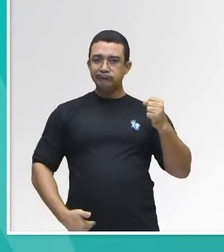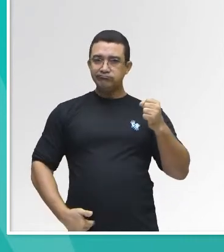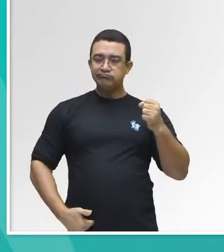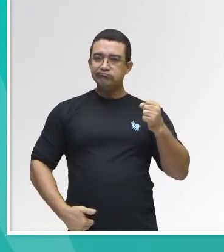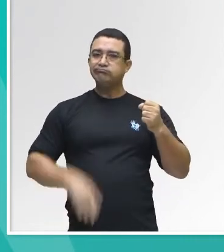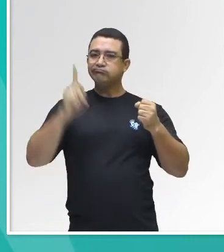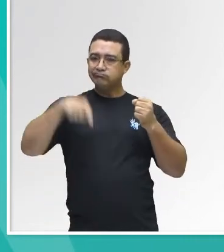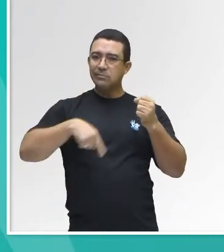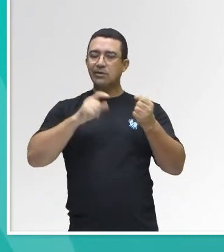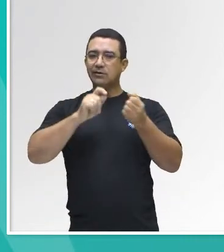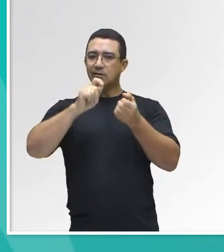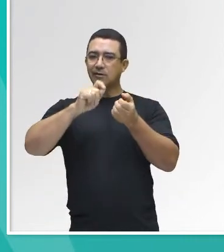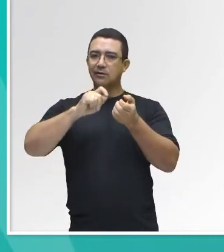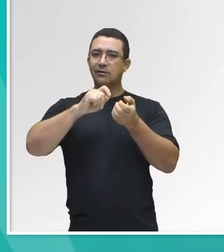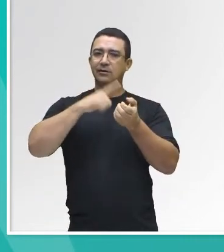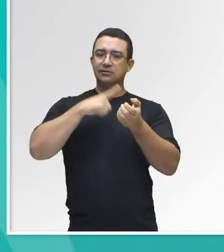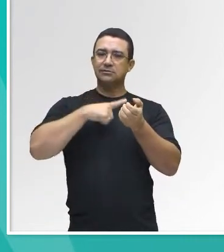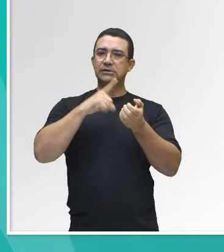registraram